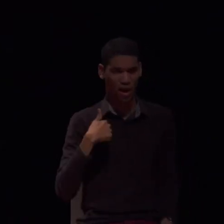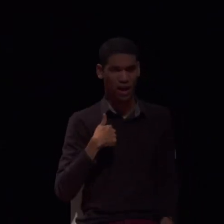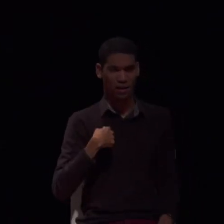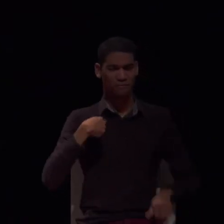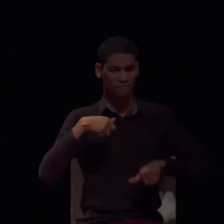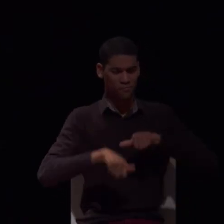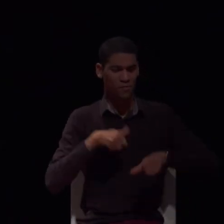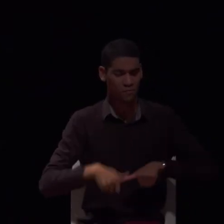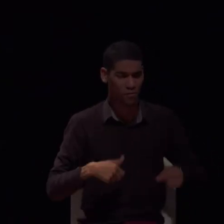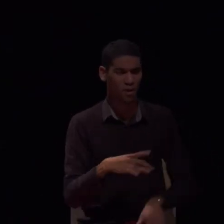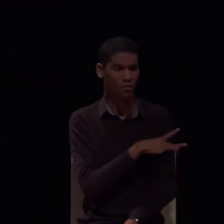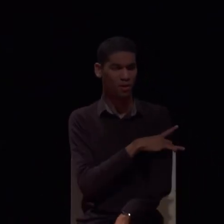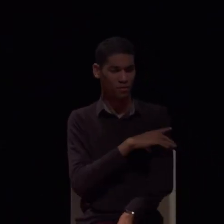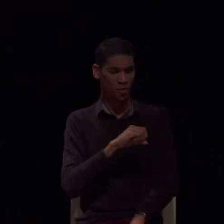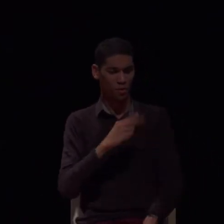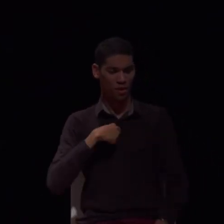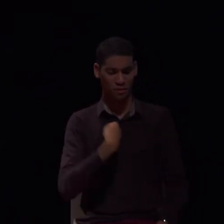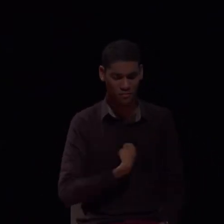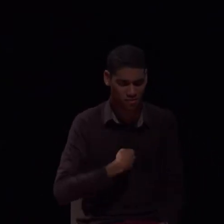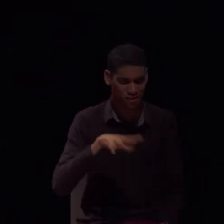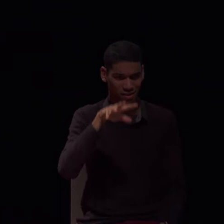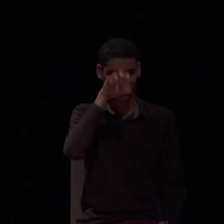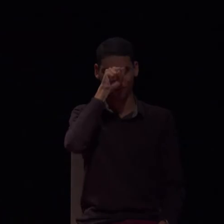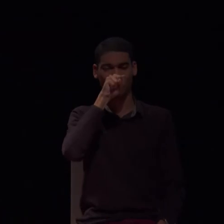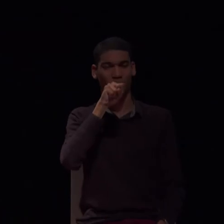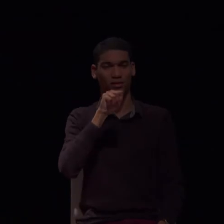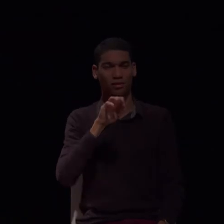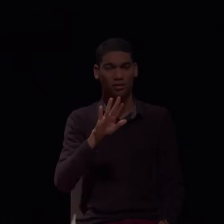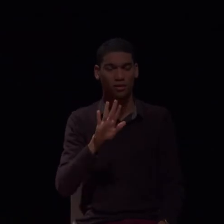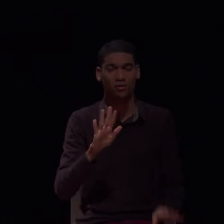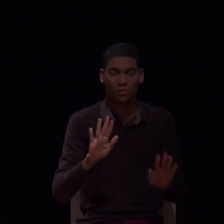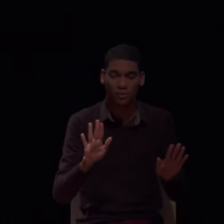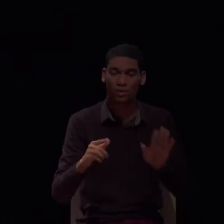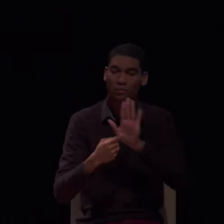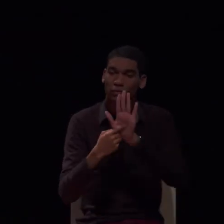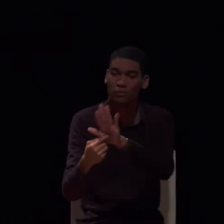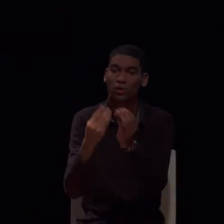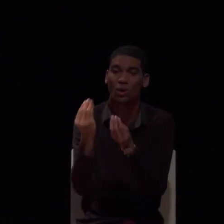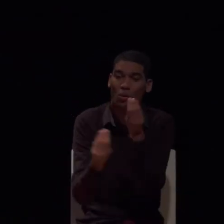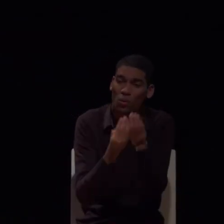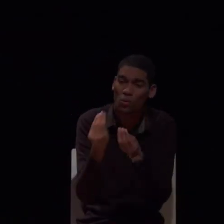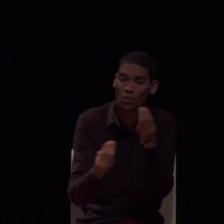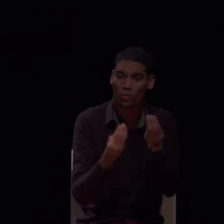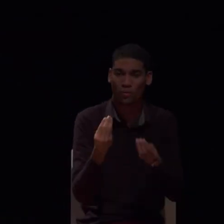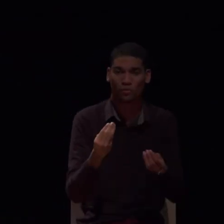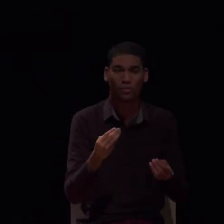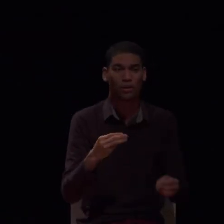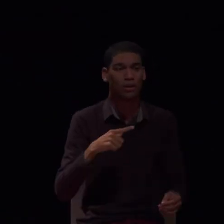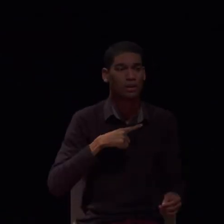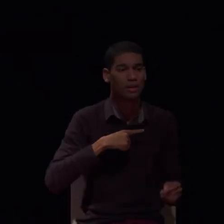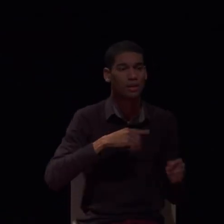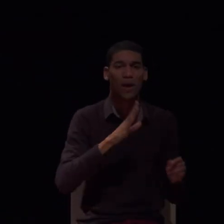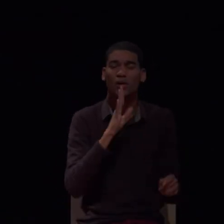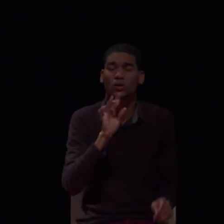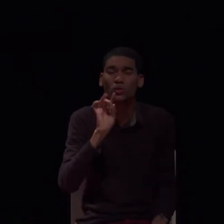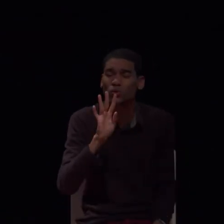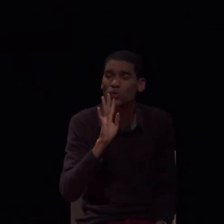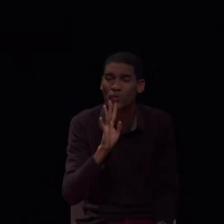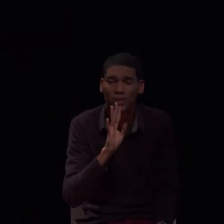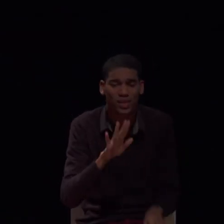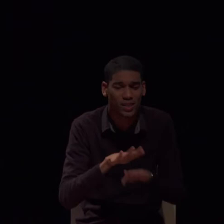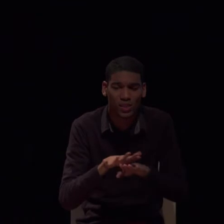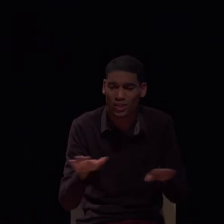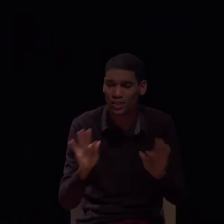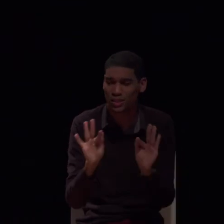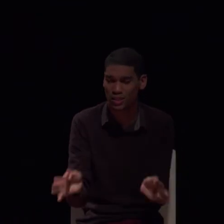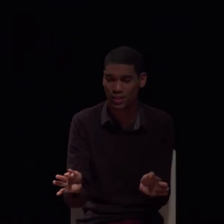religioso né e sem reforçar esse preconceito a gente encontrou nos mitos nos contos na